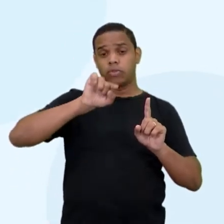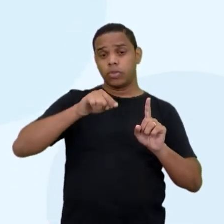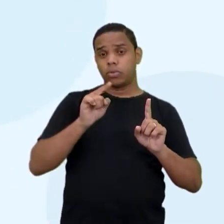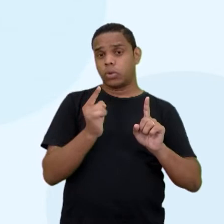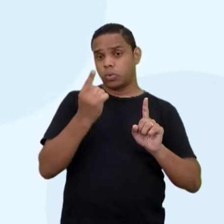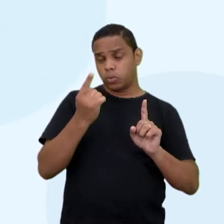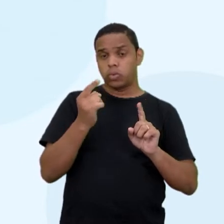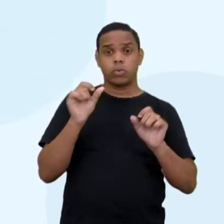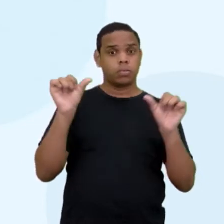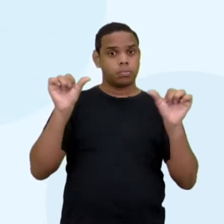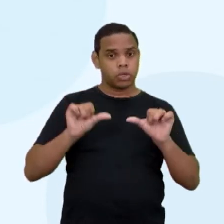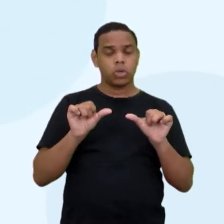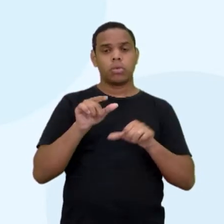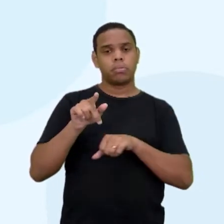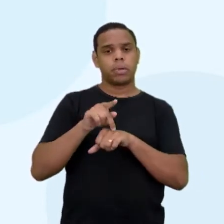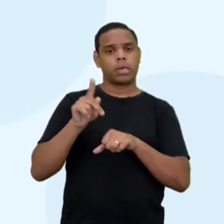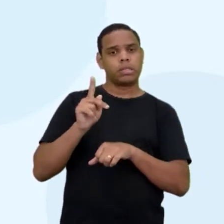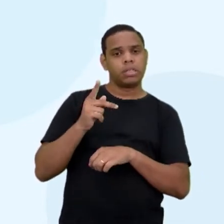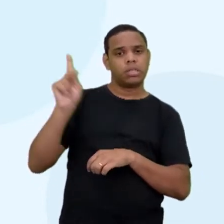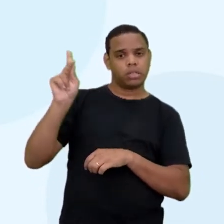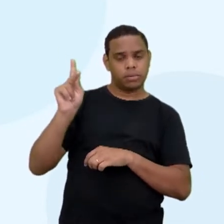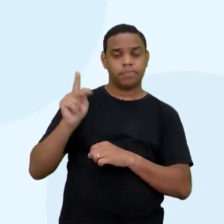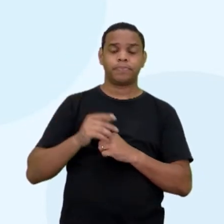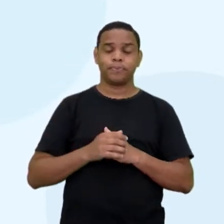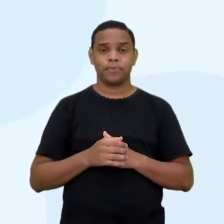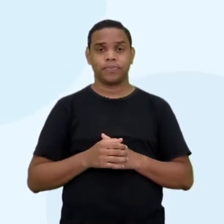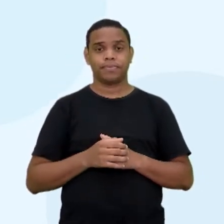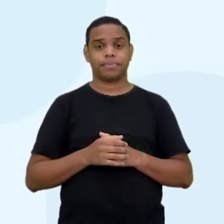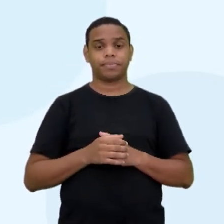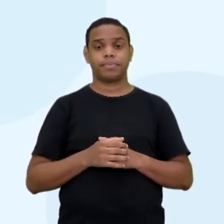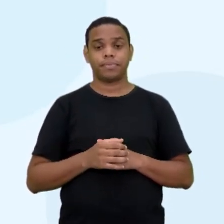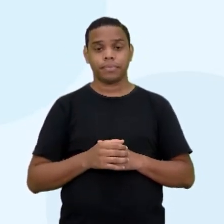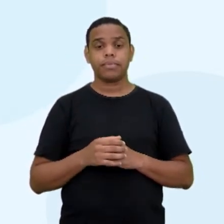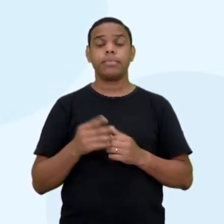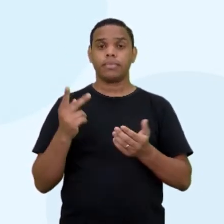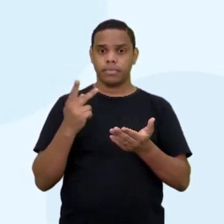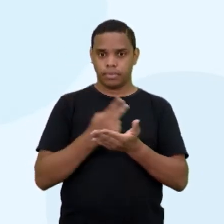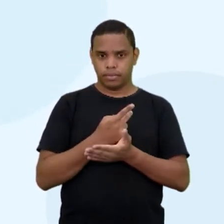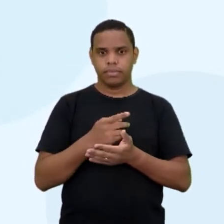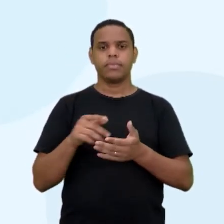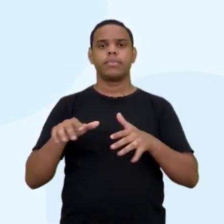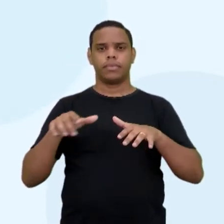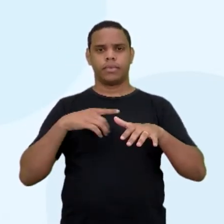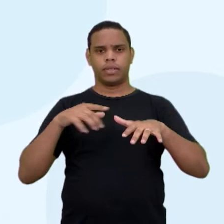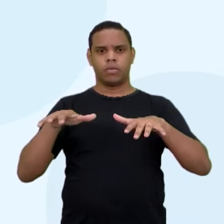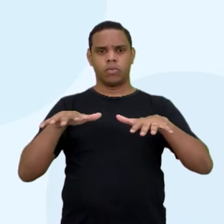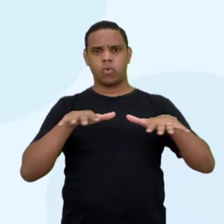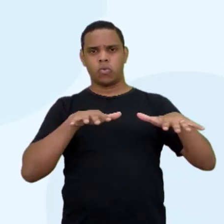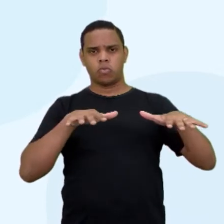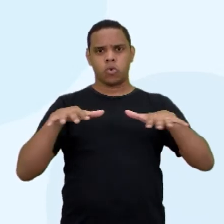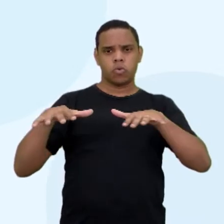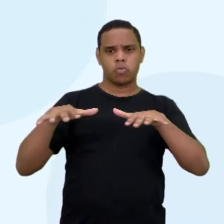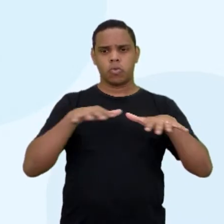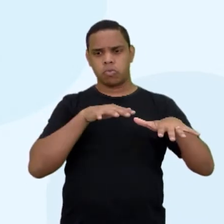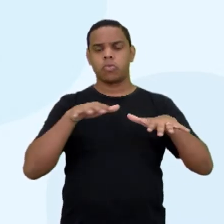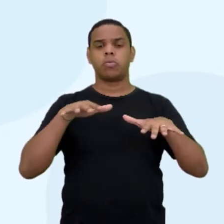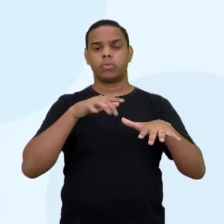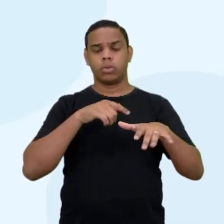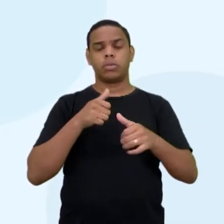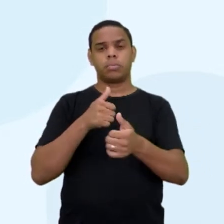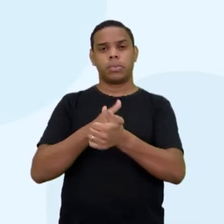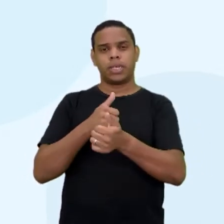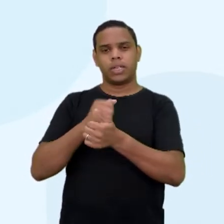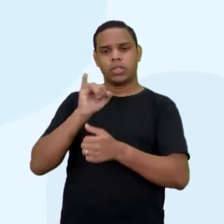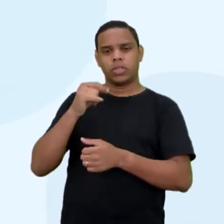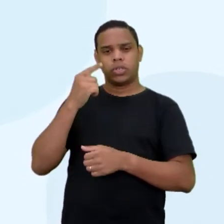história do país. Né? E aí foi também, né, uma causa de movimentação aí, né, localizada aí na fossa do